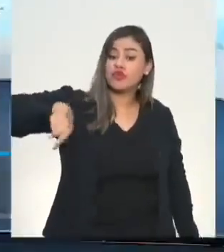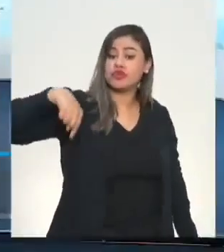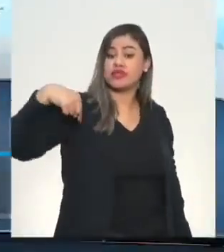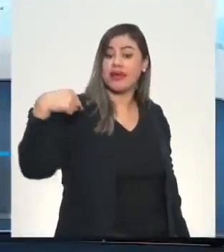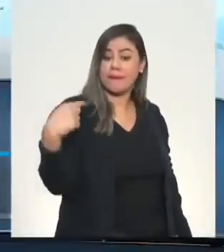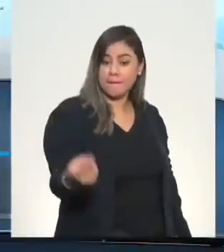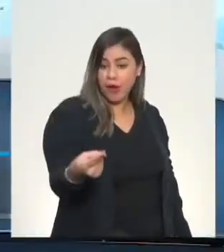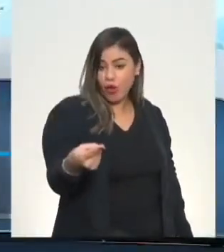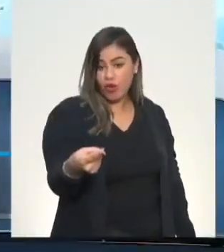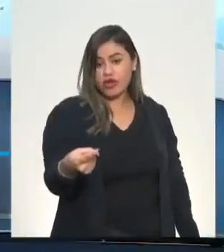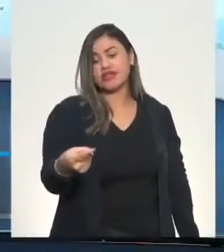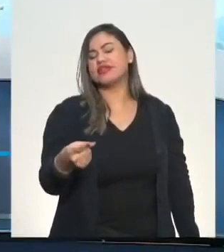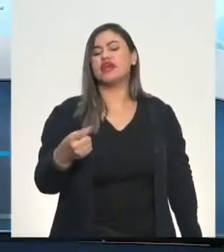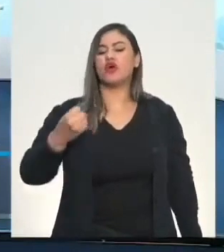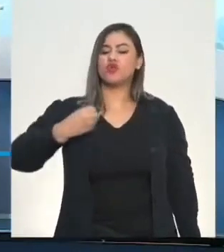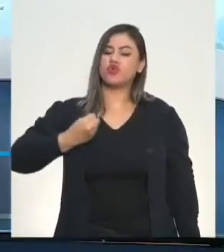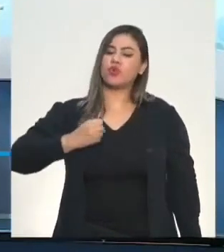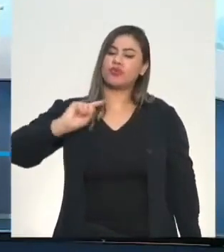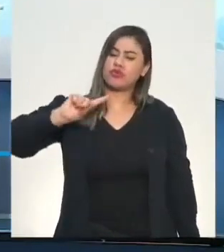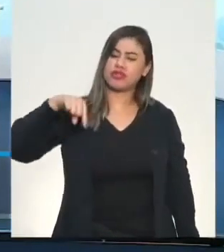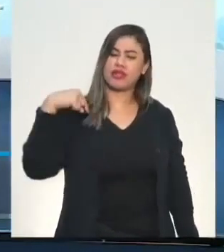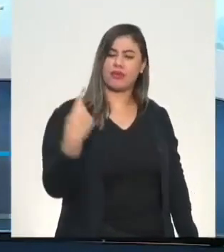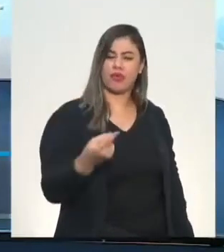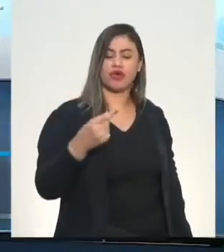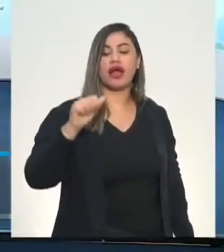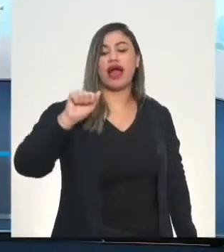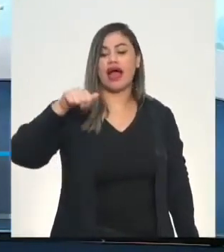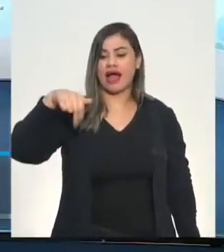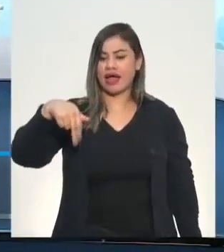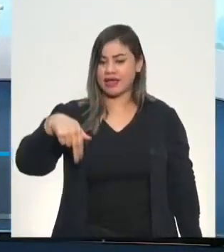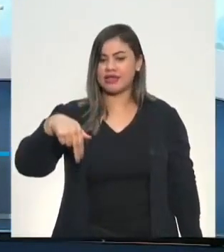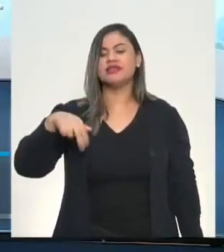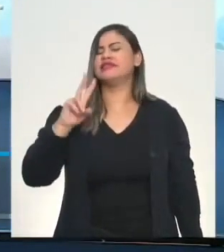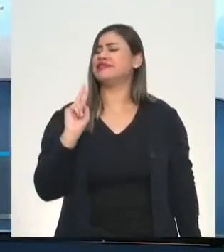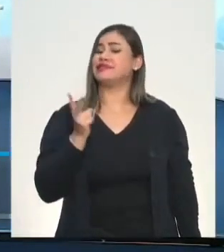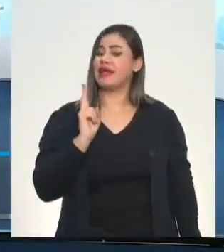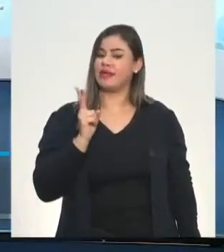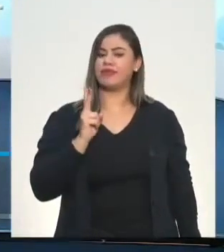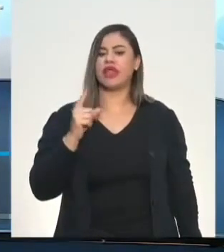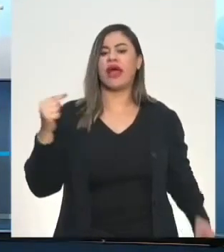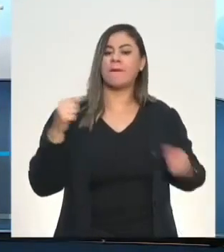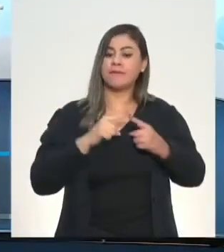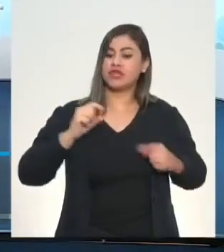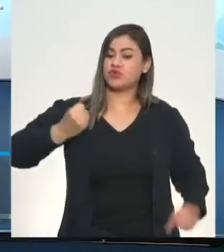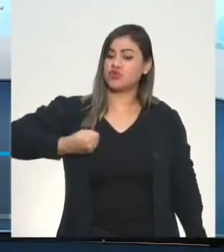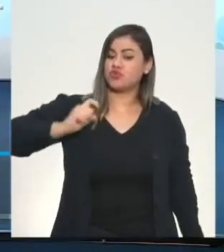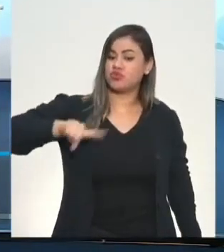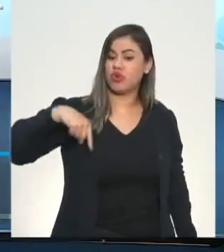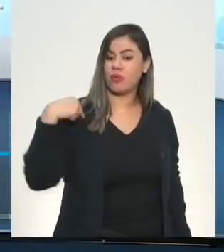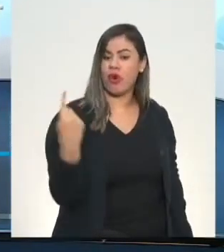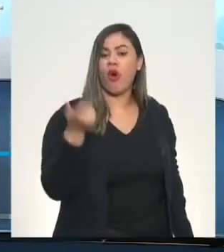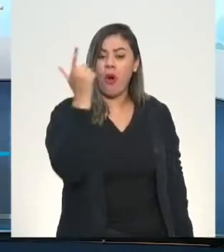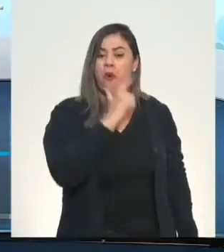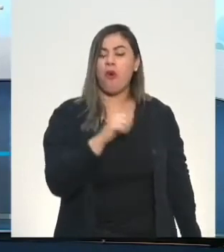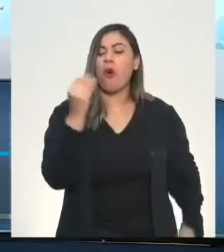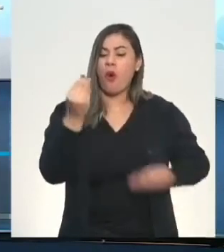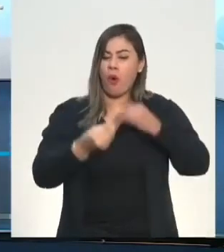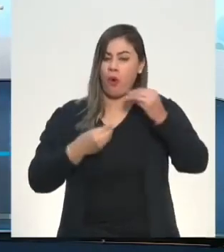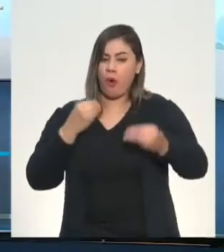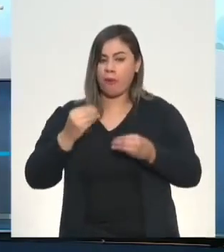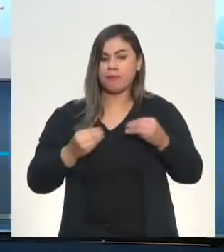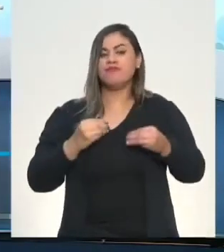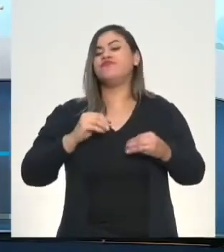sequência, sempre o próximo termo, AN, tá? Ele vai ser obtido como? Acrescentando